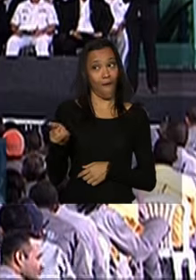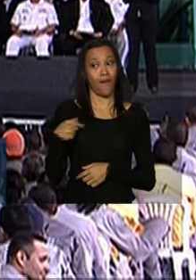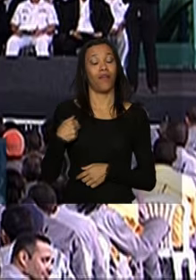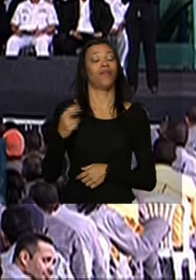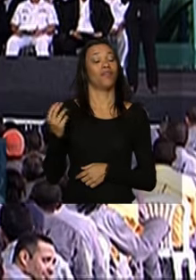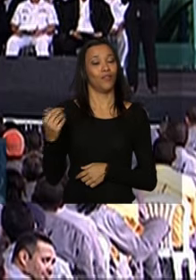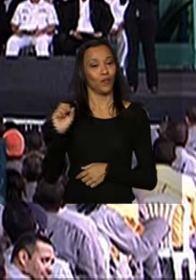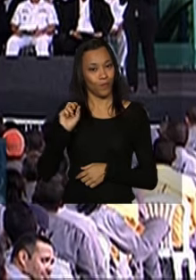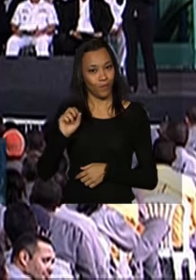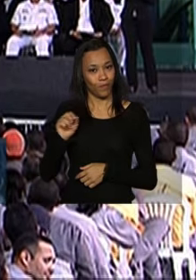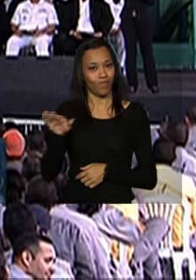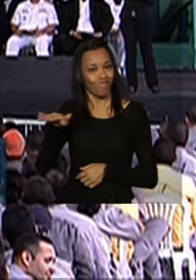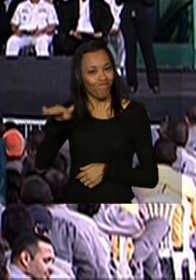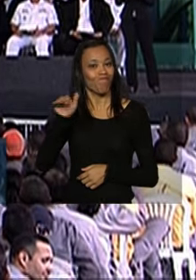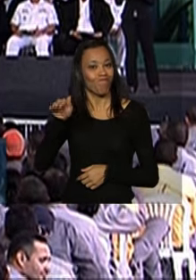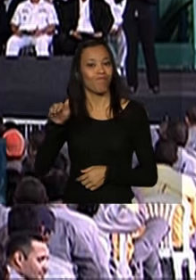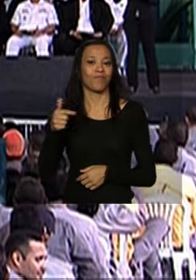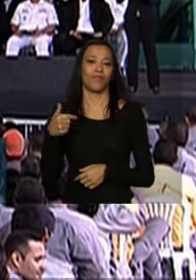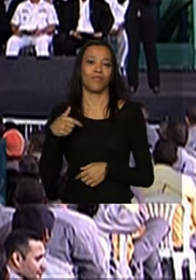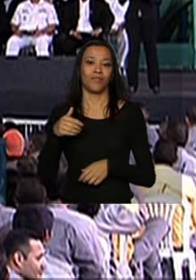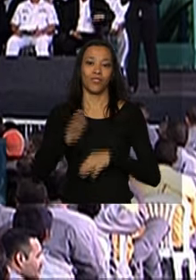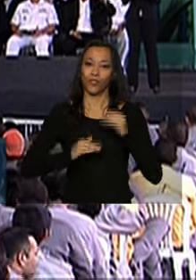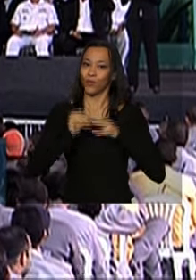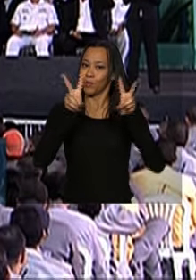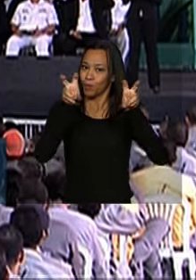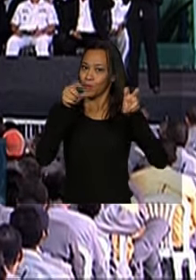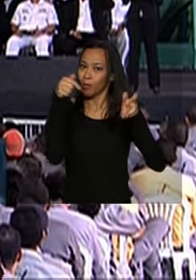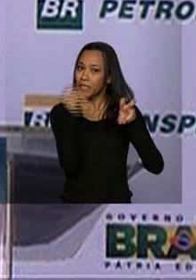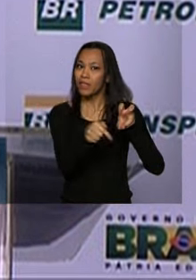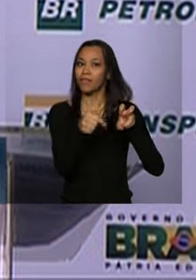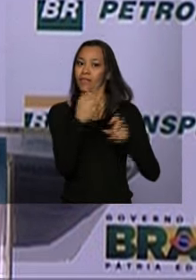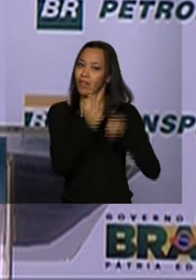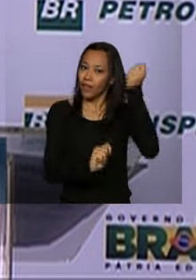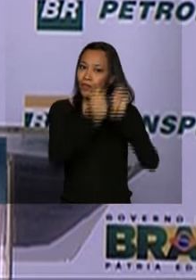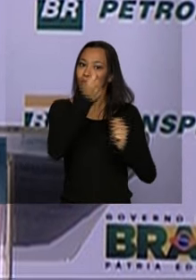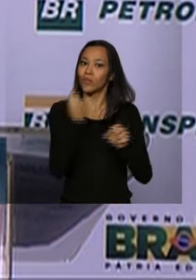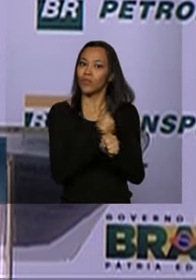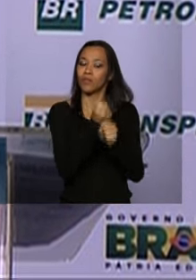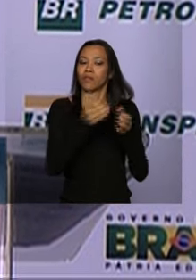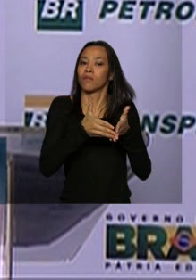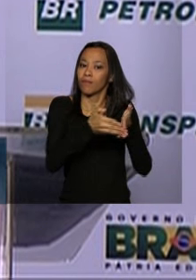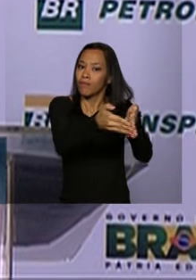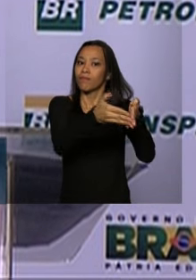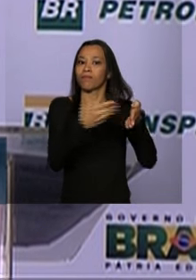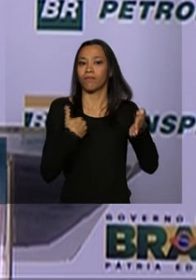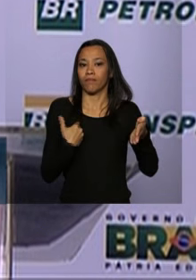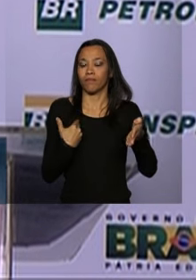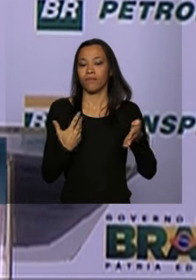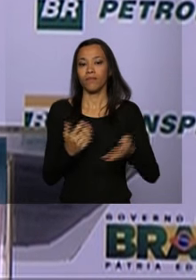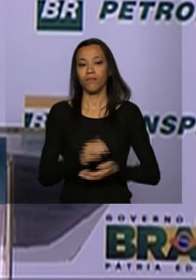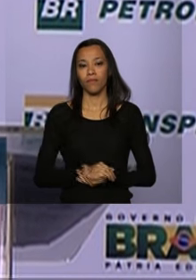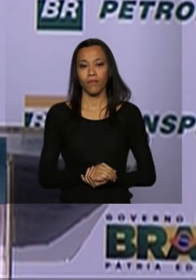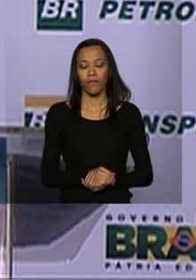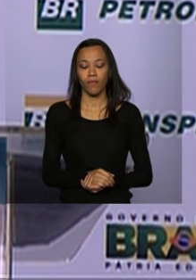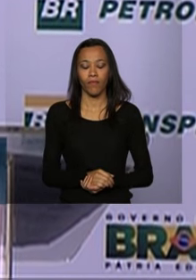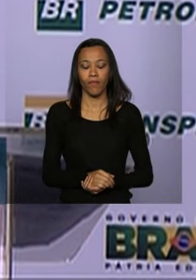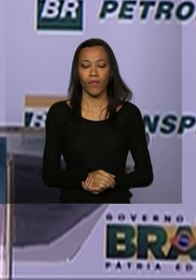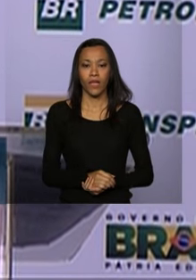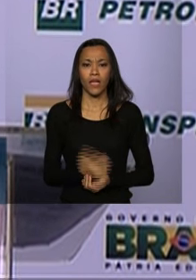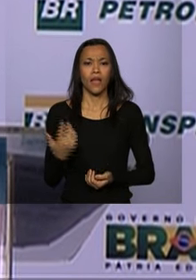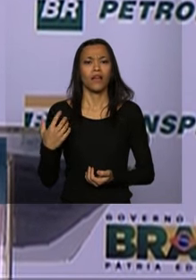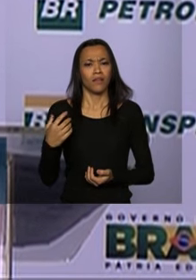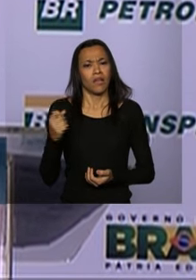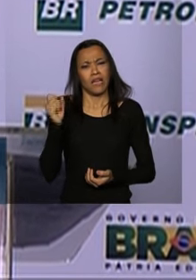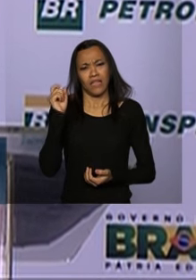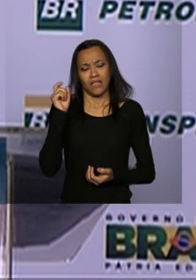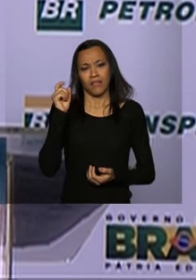vossa porta. A crítica não construtiva destrói e não constrói, sim, vamos fazer críticas construtivas. As